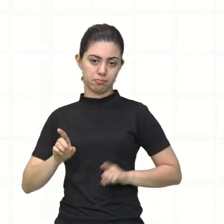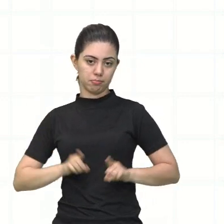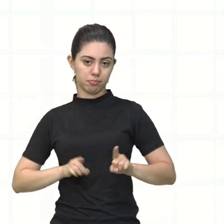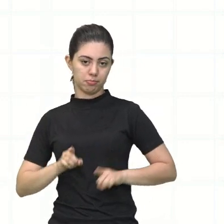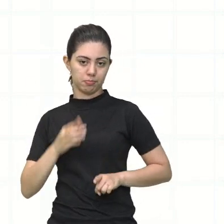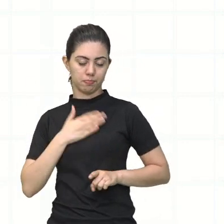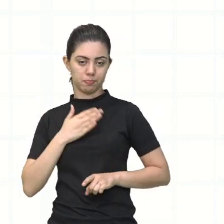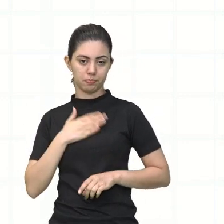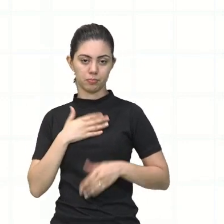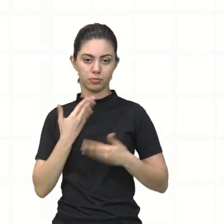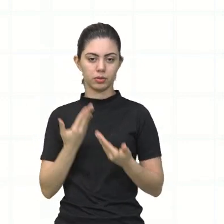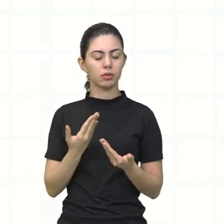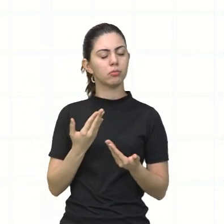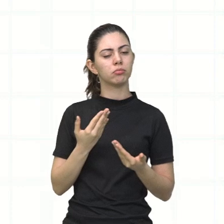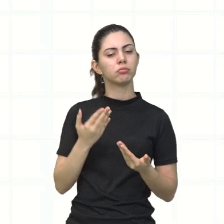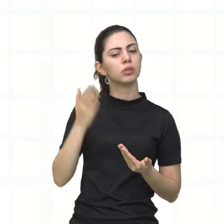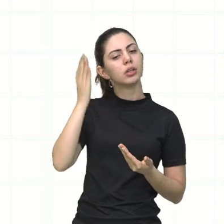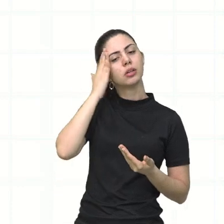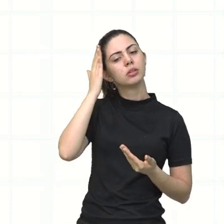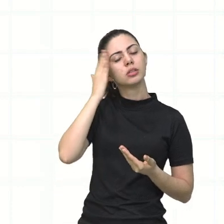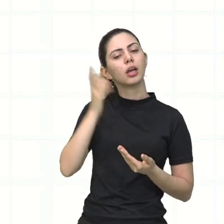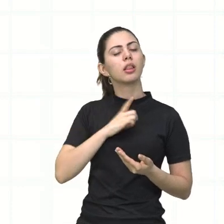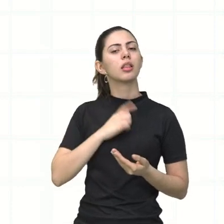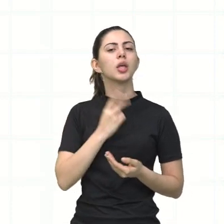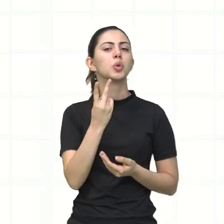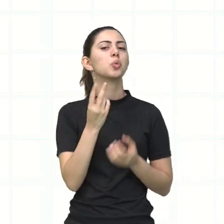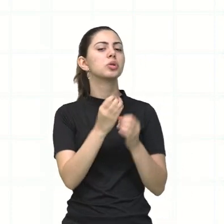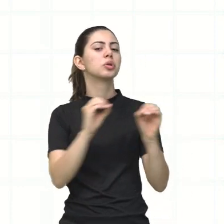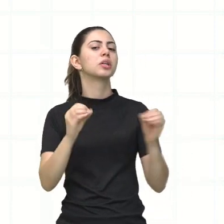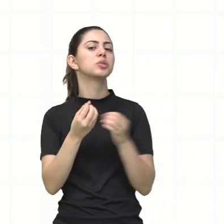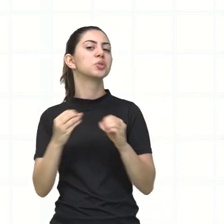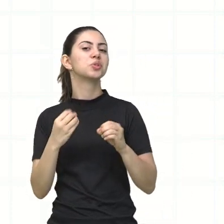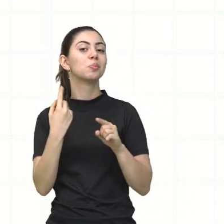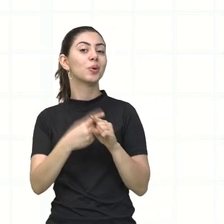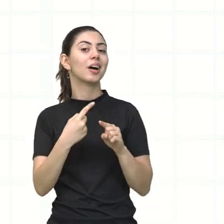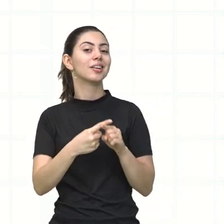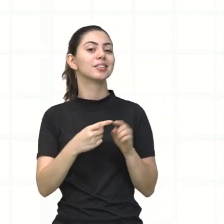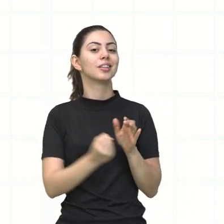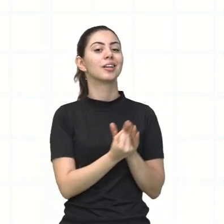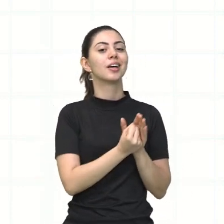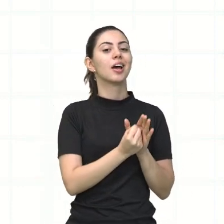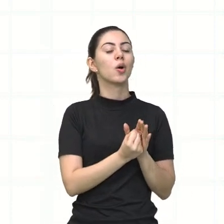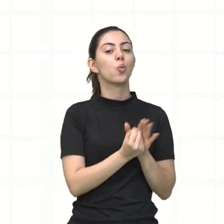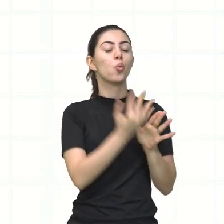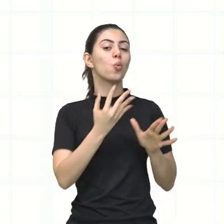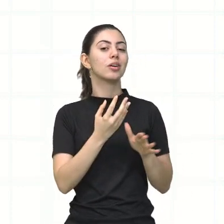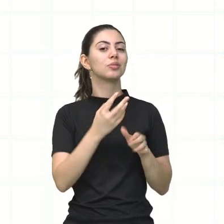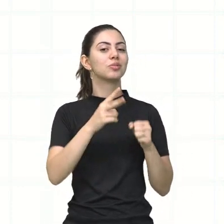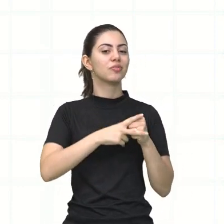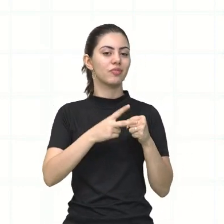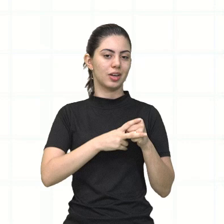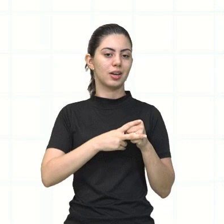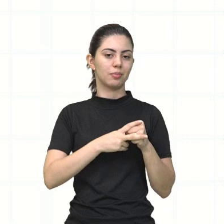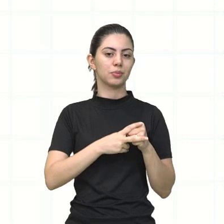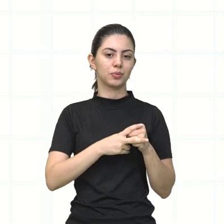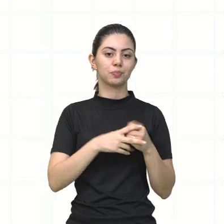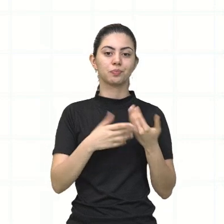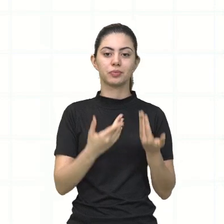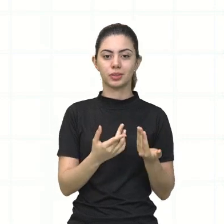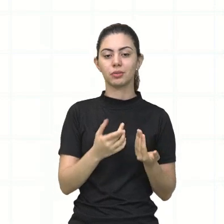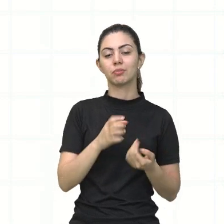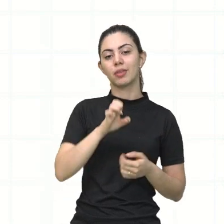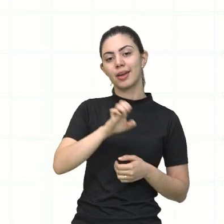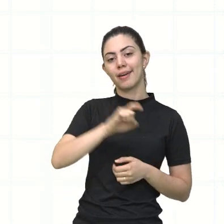Como é que eu sei que eu tenho duas orações? Por conta dos verbos. Está vindo e o verbo é.